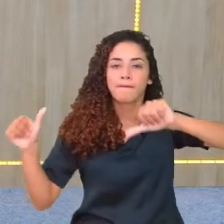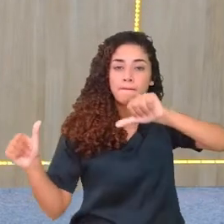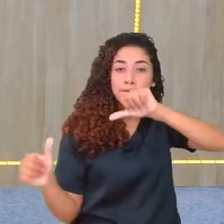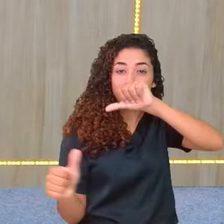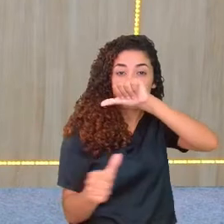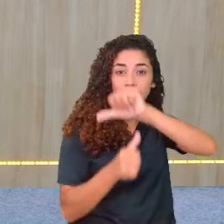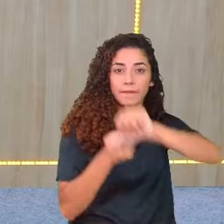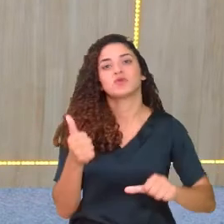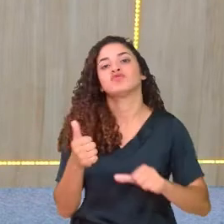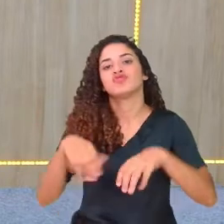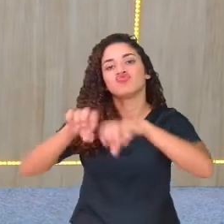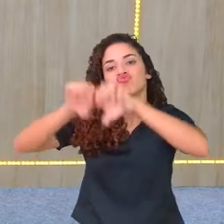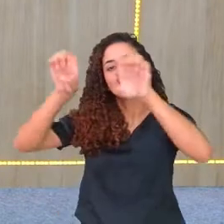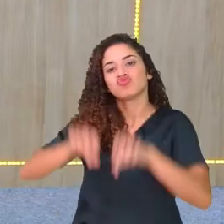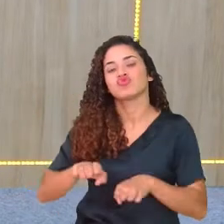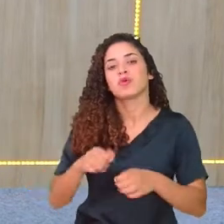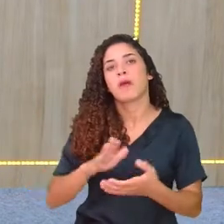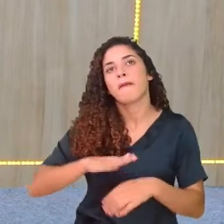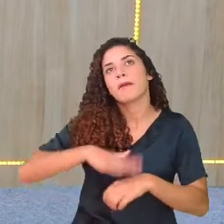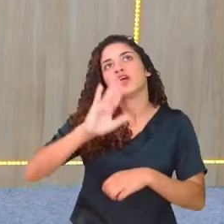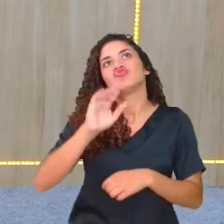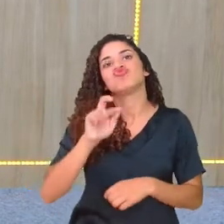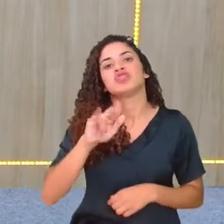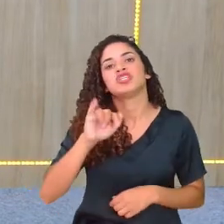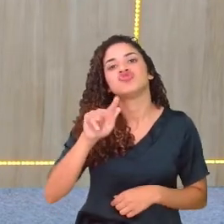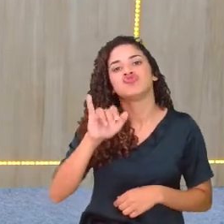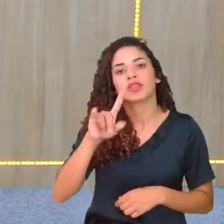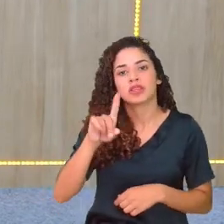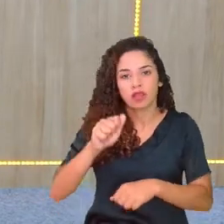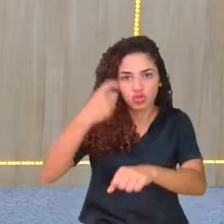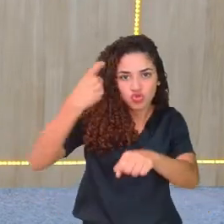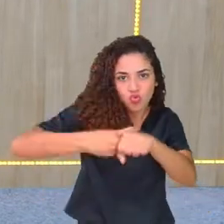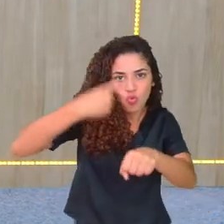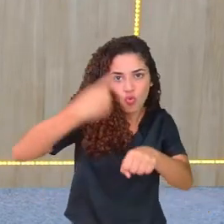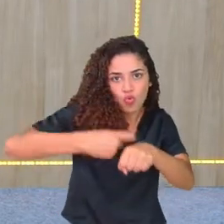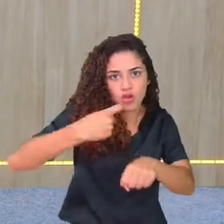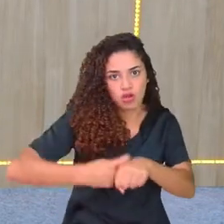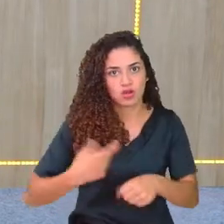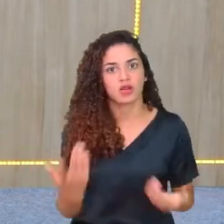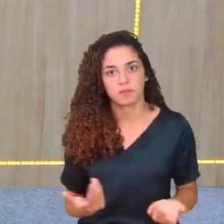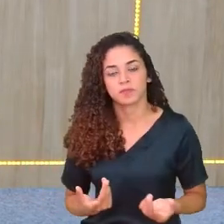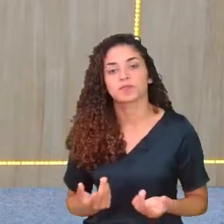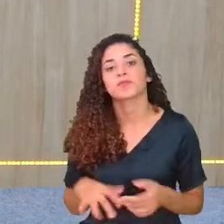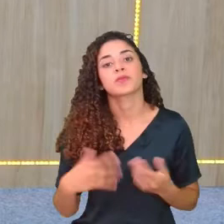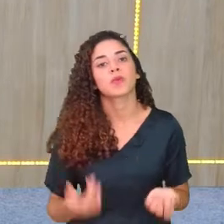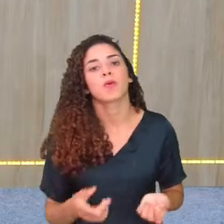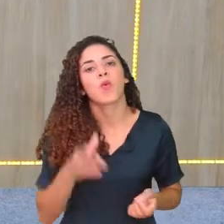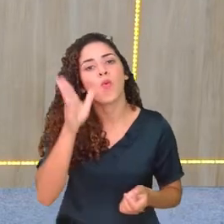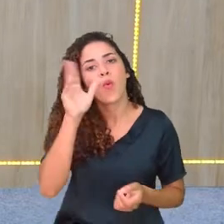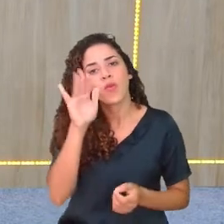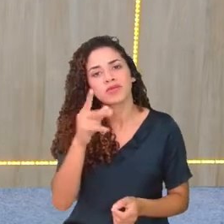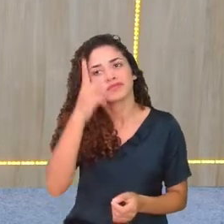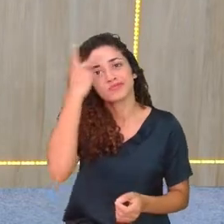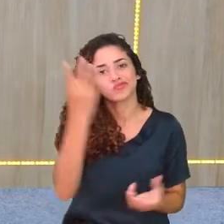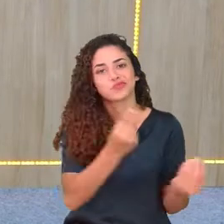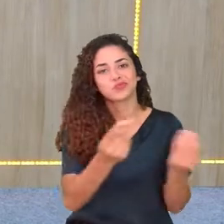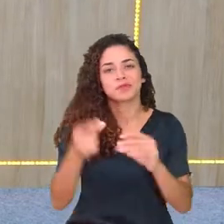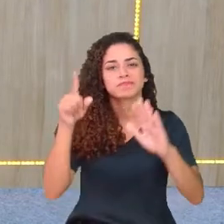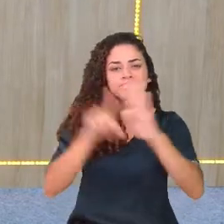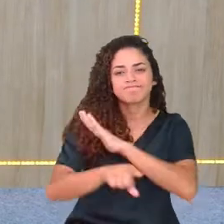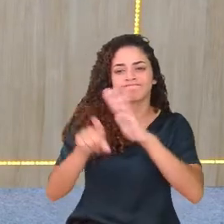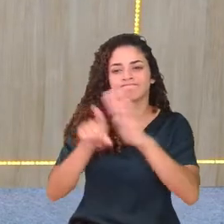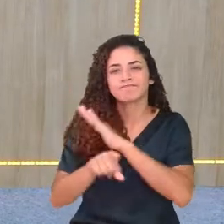aí de estruturas mais rígidas. E ainda uma curiosidade, que muita gente fica perguntando, professora, mas o que é